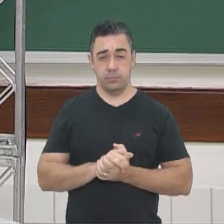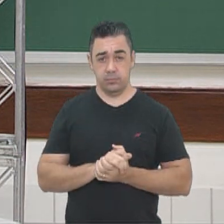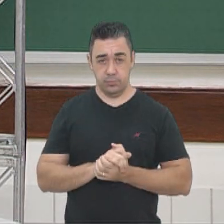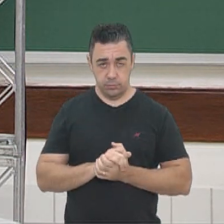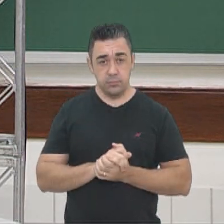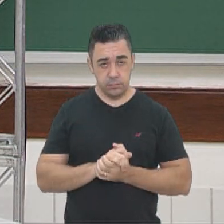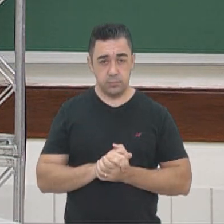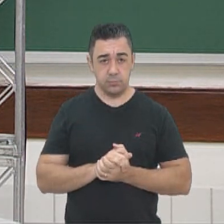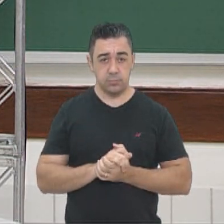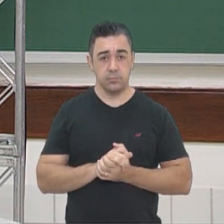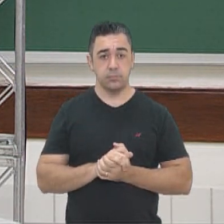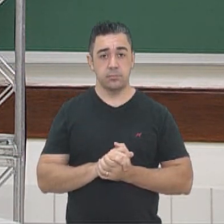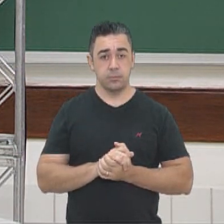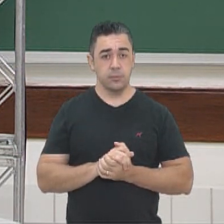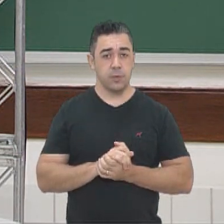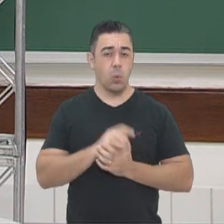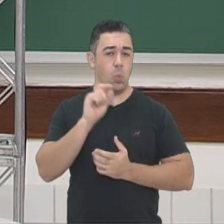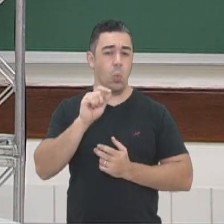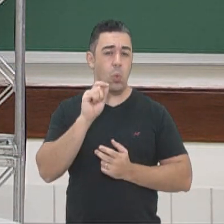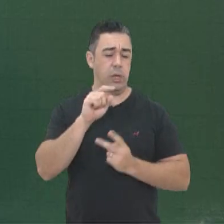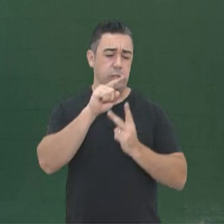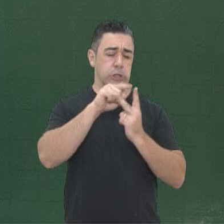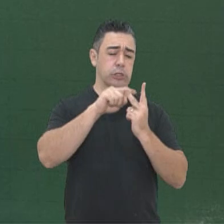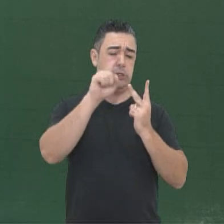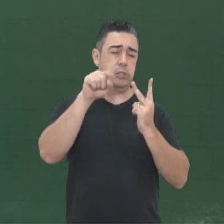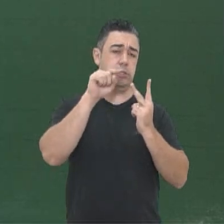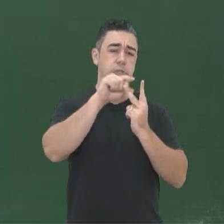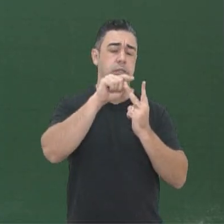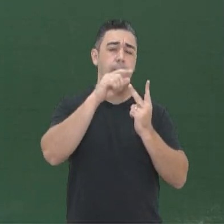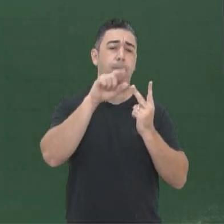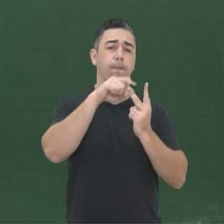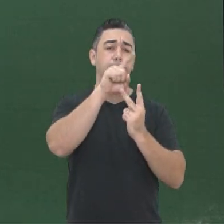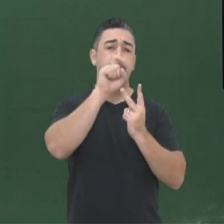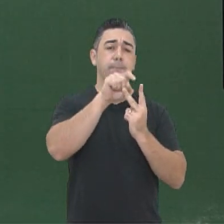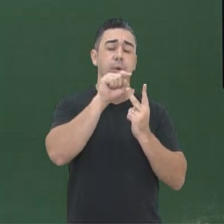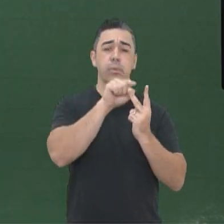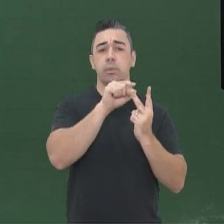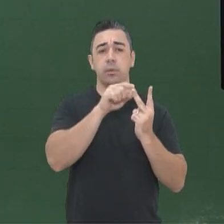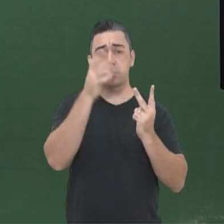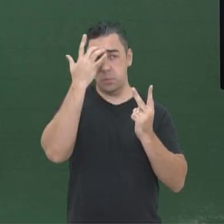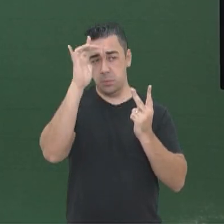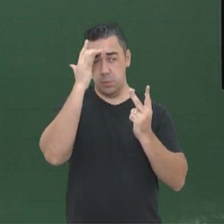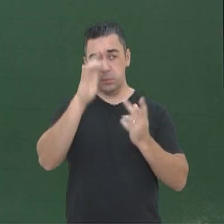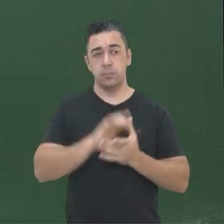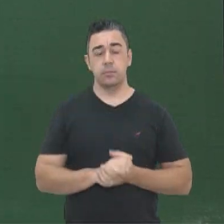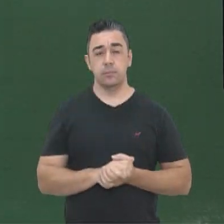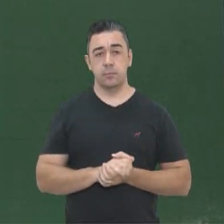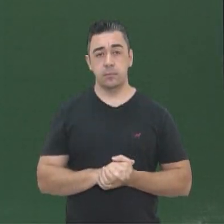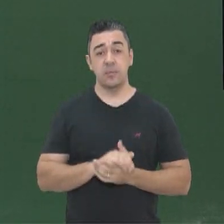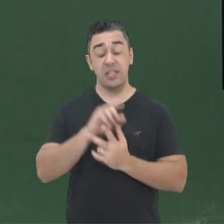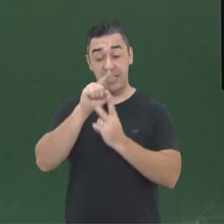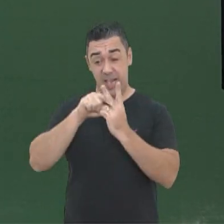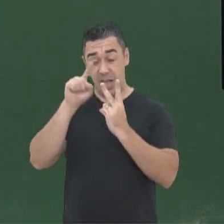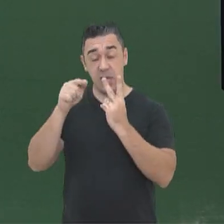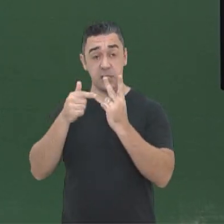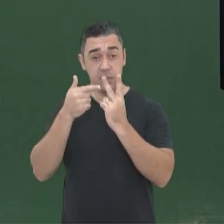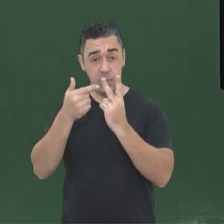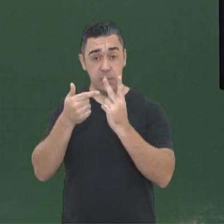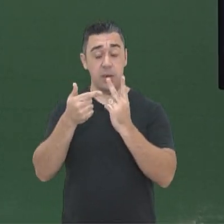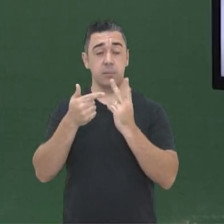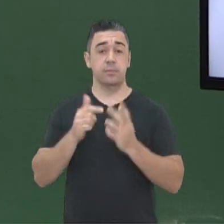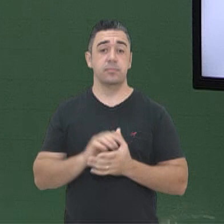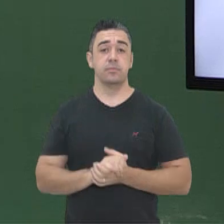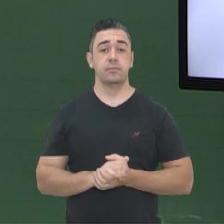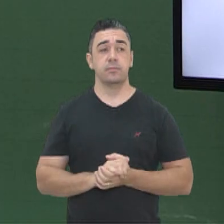ok? O índice é a incógnita, eu não sei qual é o índice da raiz. Raiz de índice x da raiz quadrada de